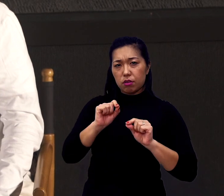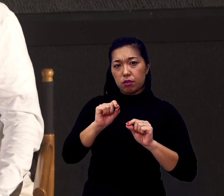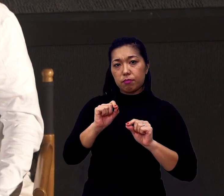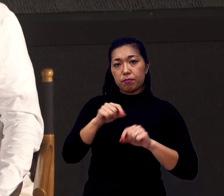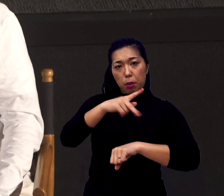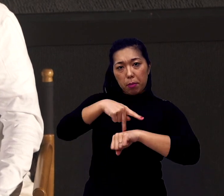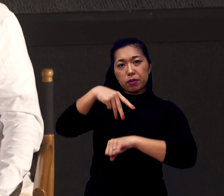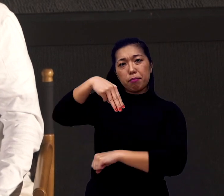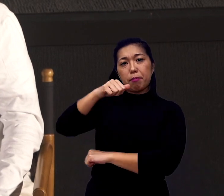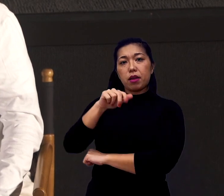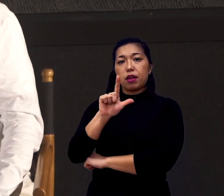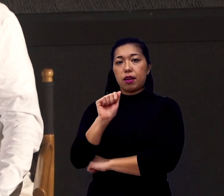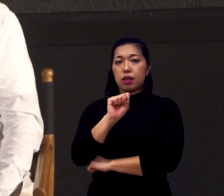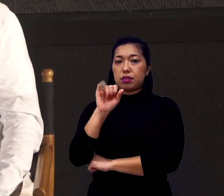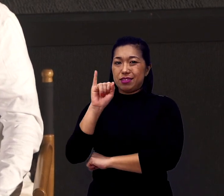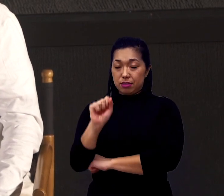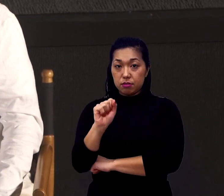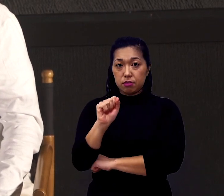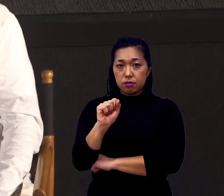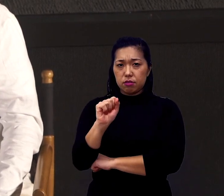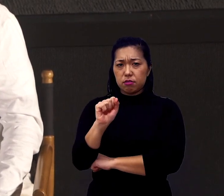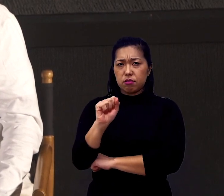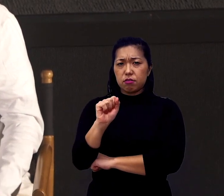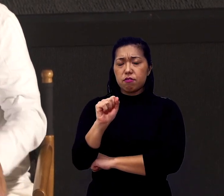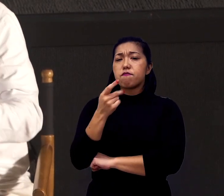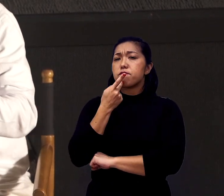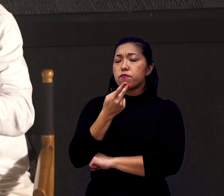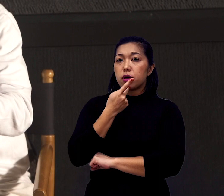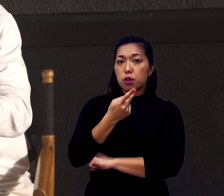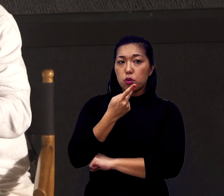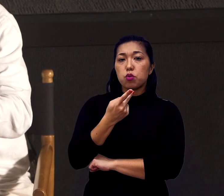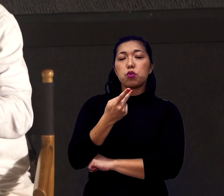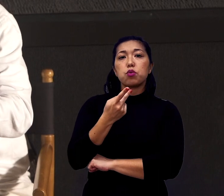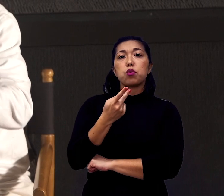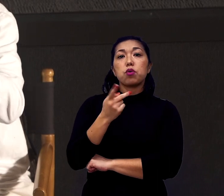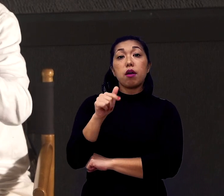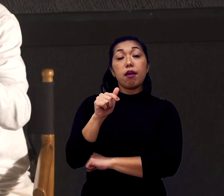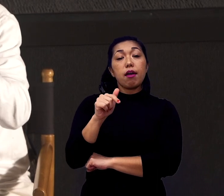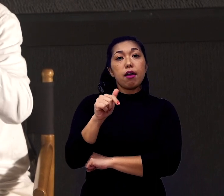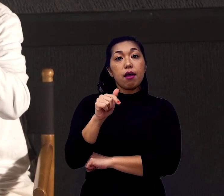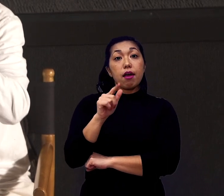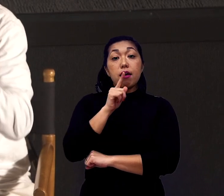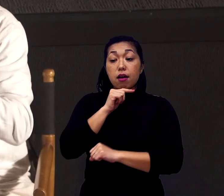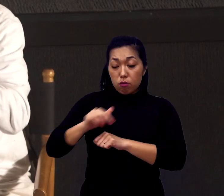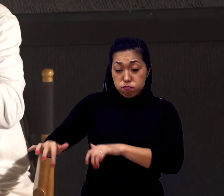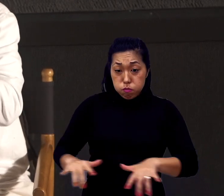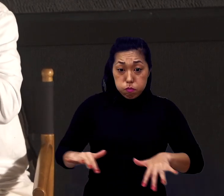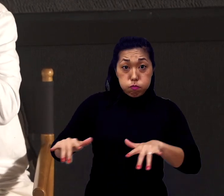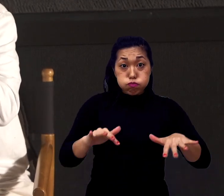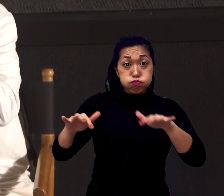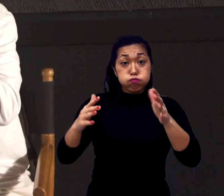na Malásia, foi chamada inundação bíblica, não, a grande inundação, um nome